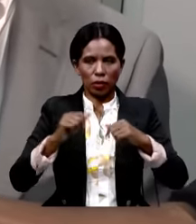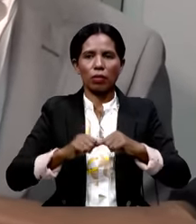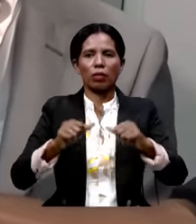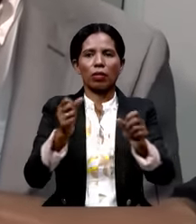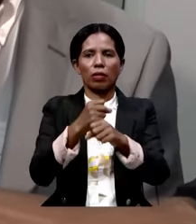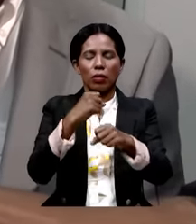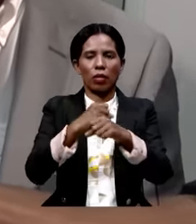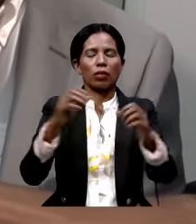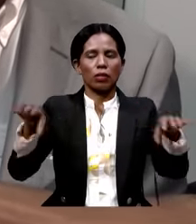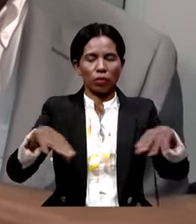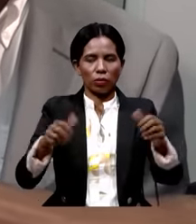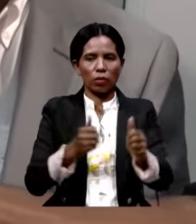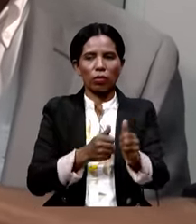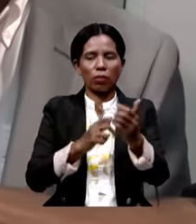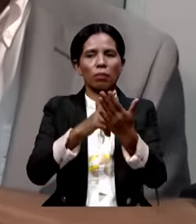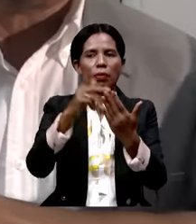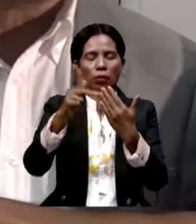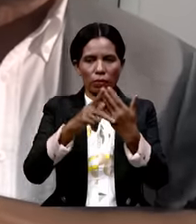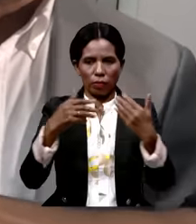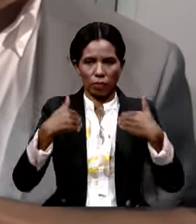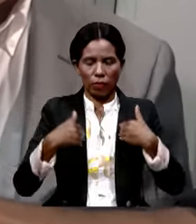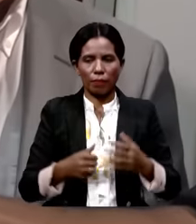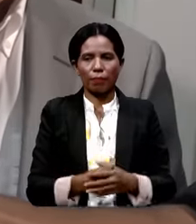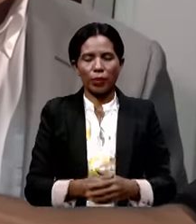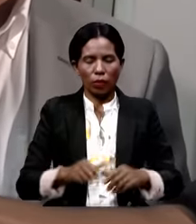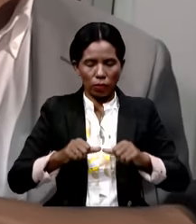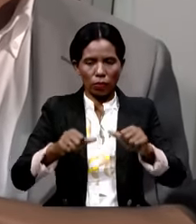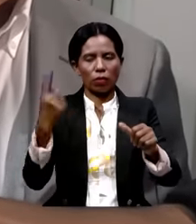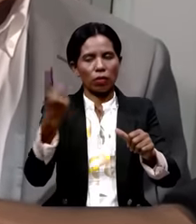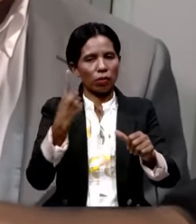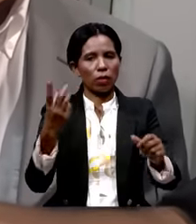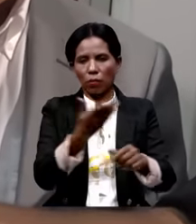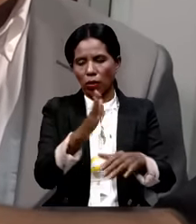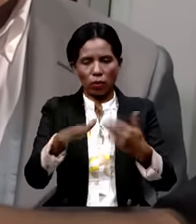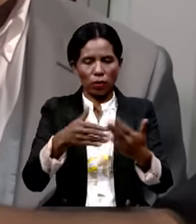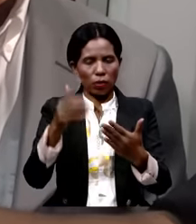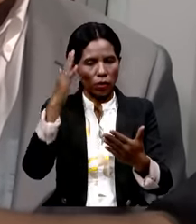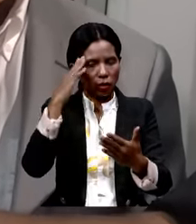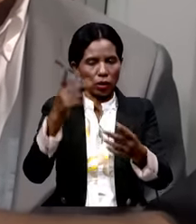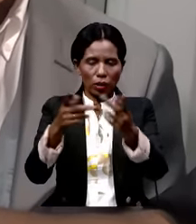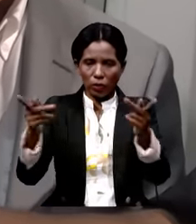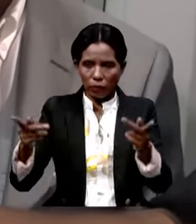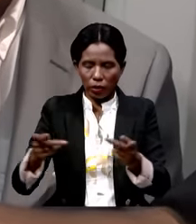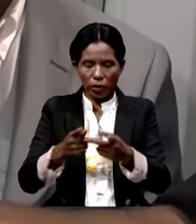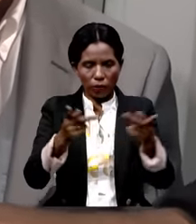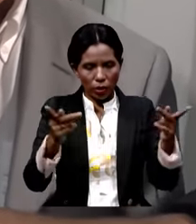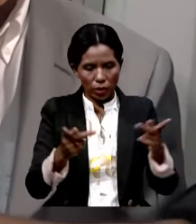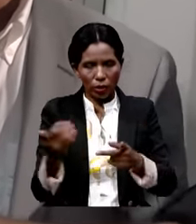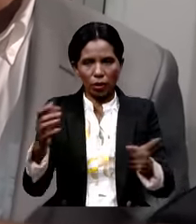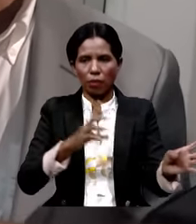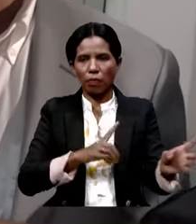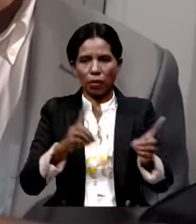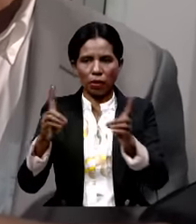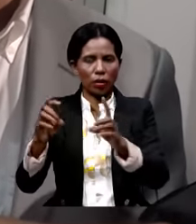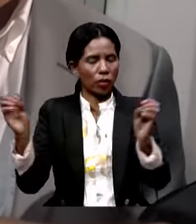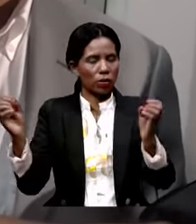o serviço e o programa que é o autônomo. E fixamos lá na FATI, em Motatene, ponto Sira vai fixar o que implementa no